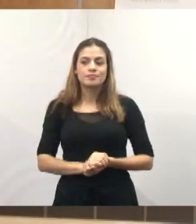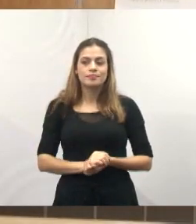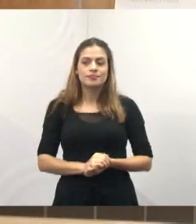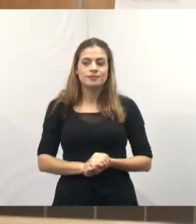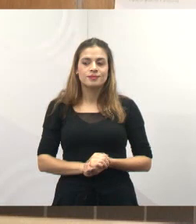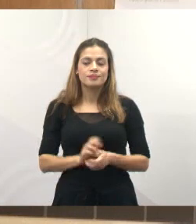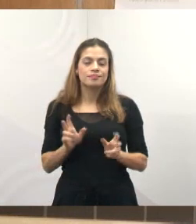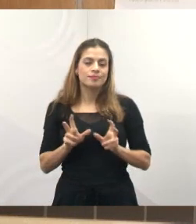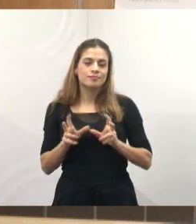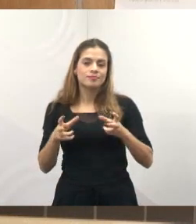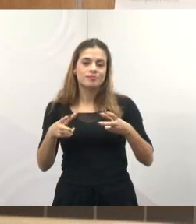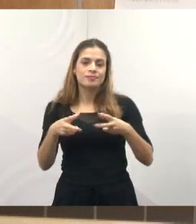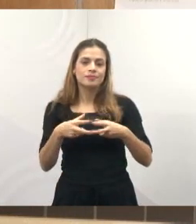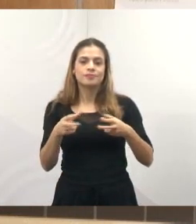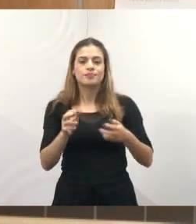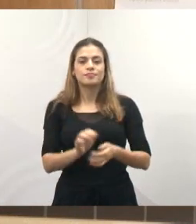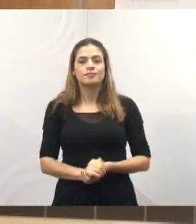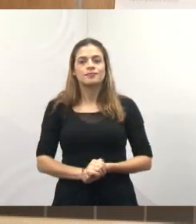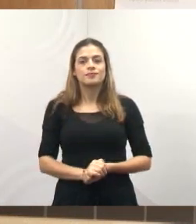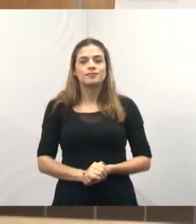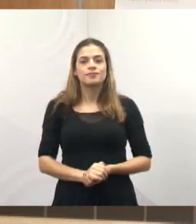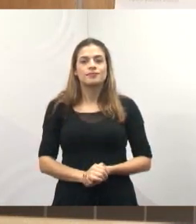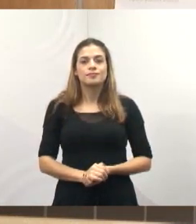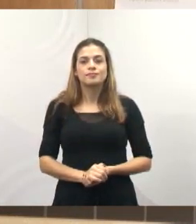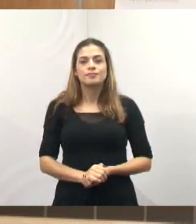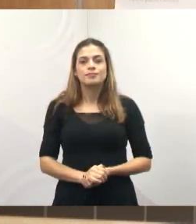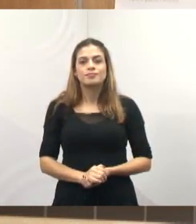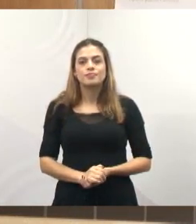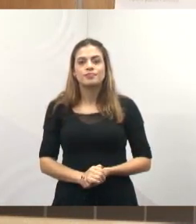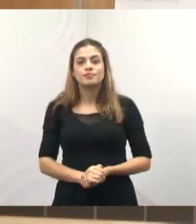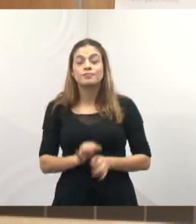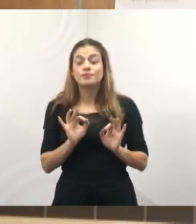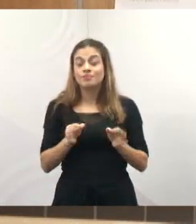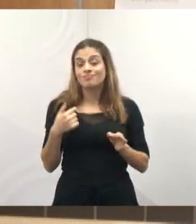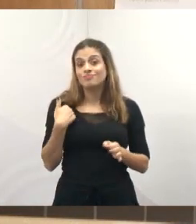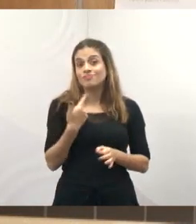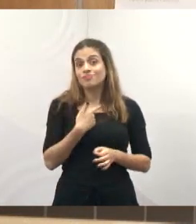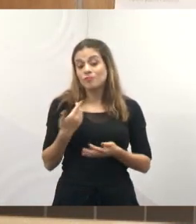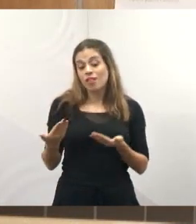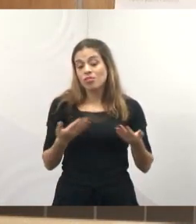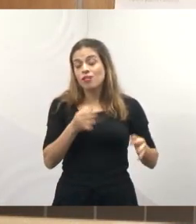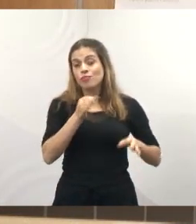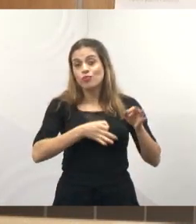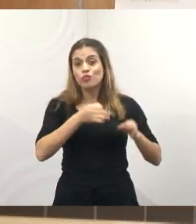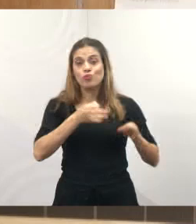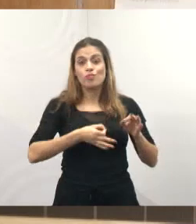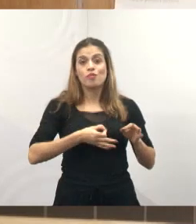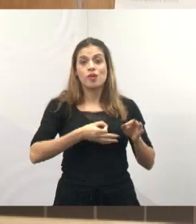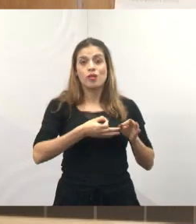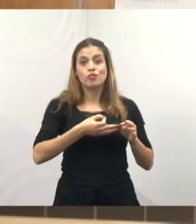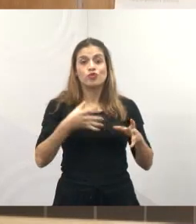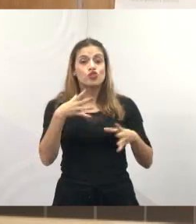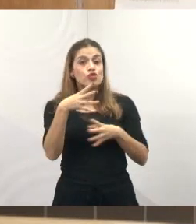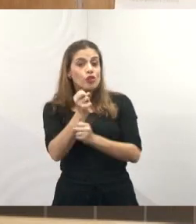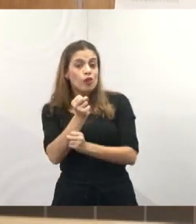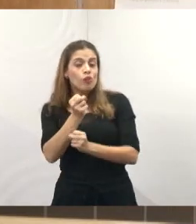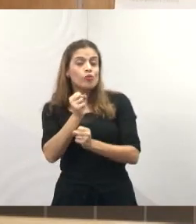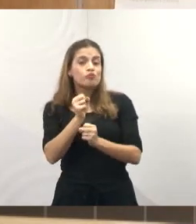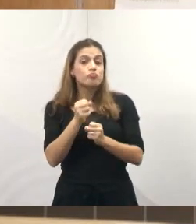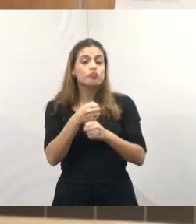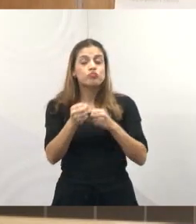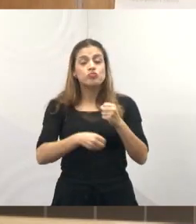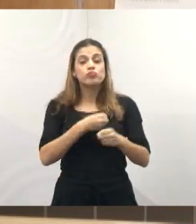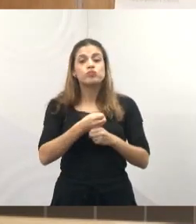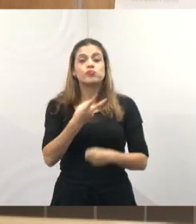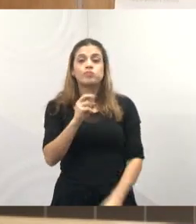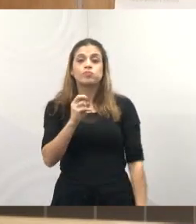na Câmara Municipal. De fato, nós estamos aqui hoje, julgamento de contas do exercício 2020, do